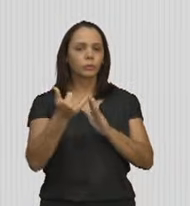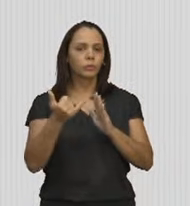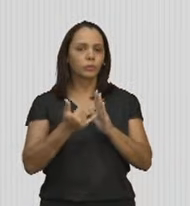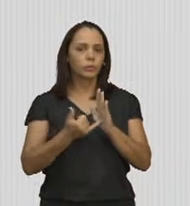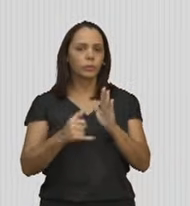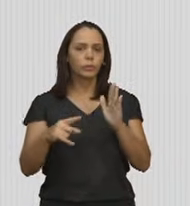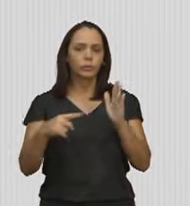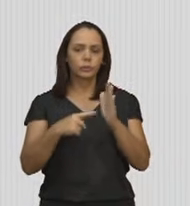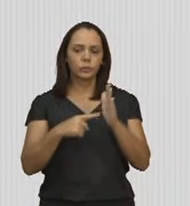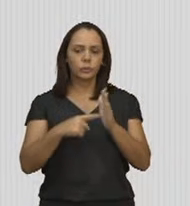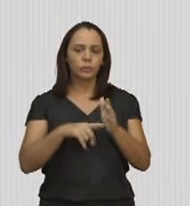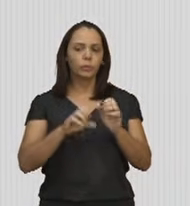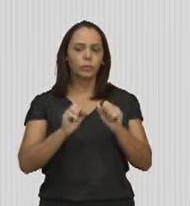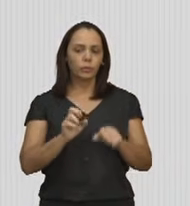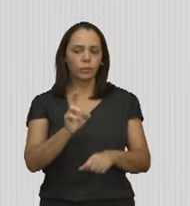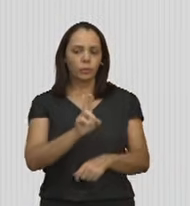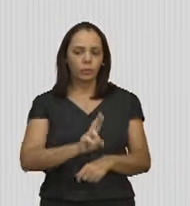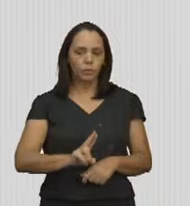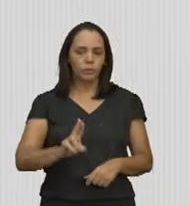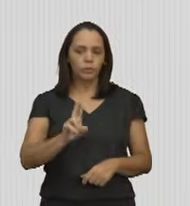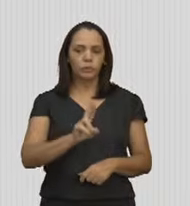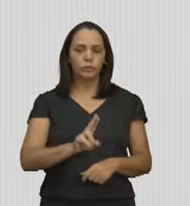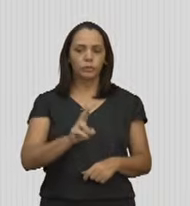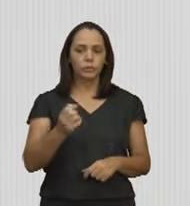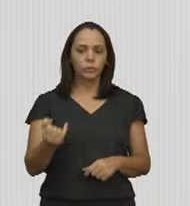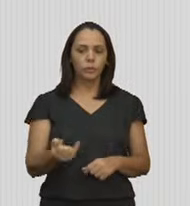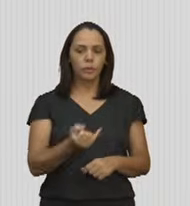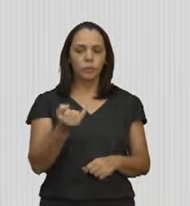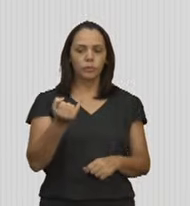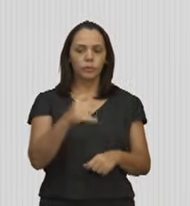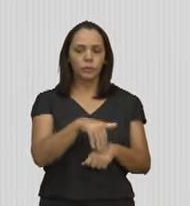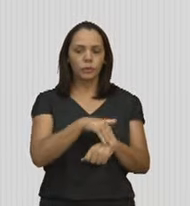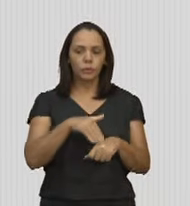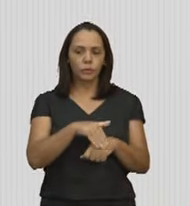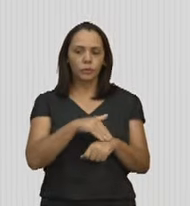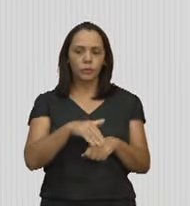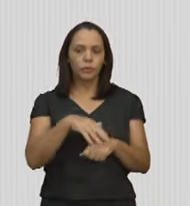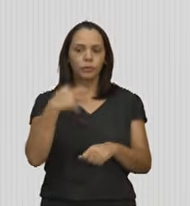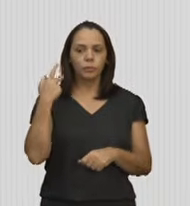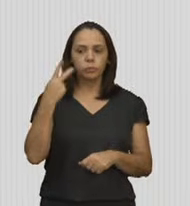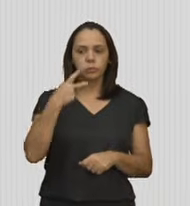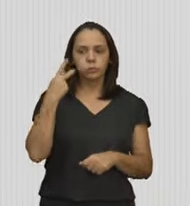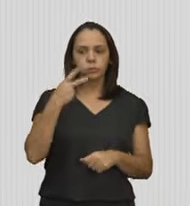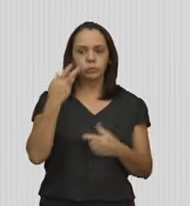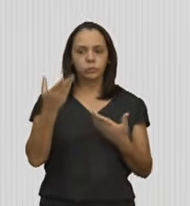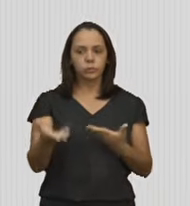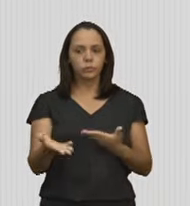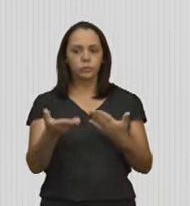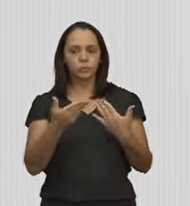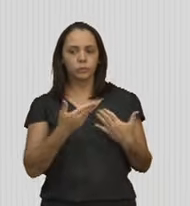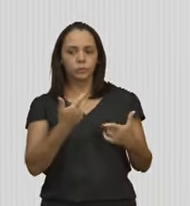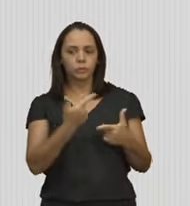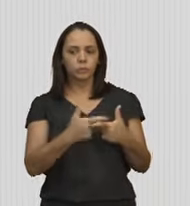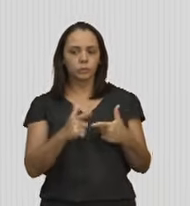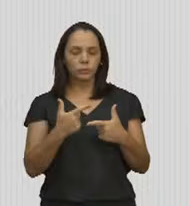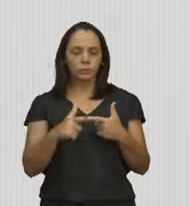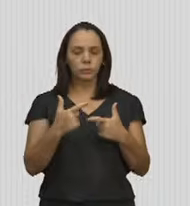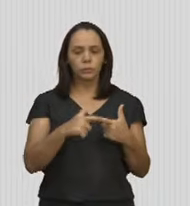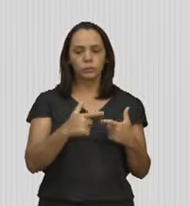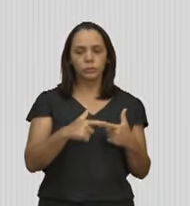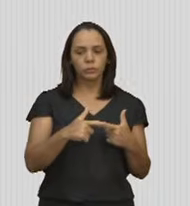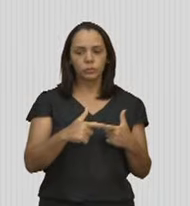muito importante que você converse com os vereadores, você que acompanha aí de casa, que você traga as suas demandas para